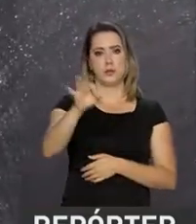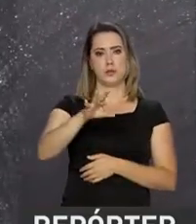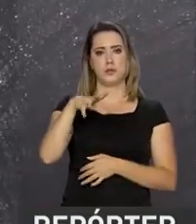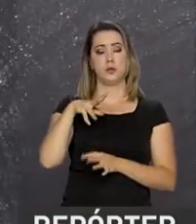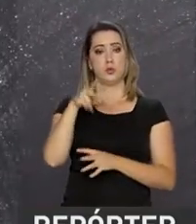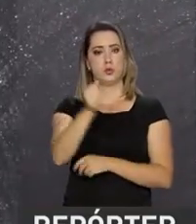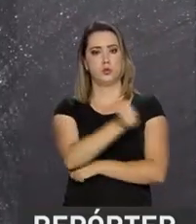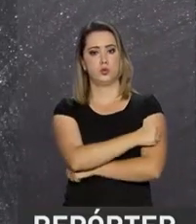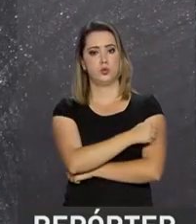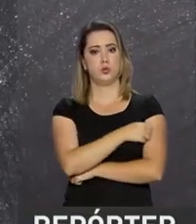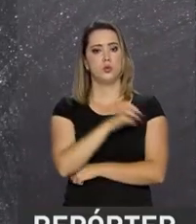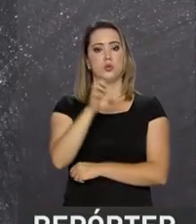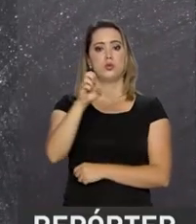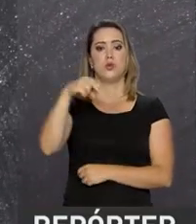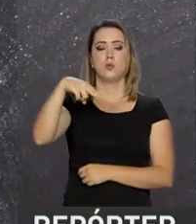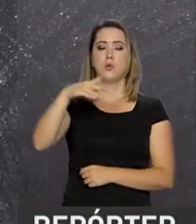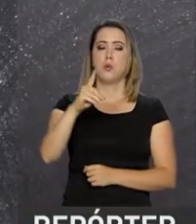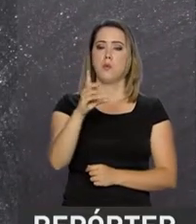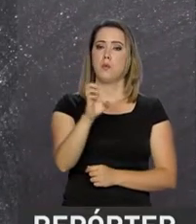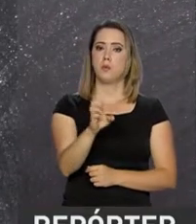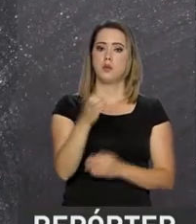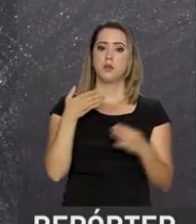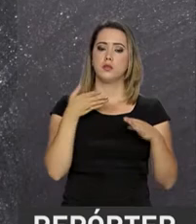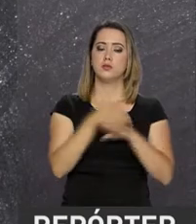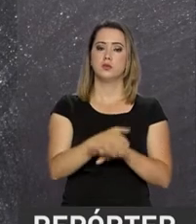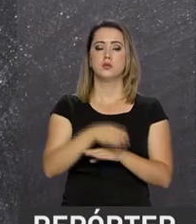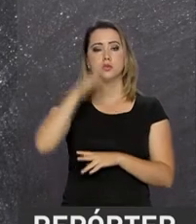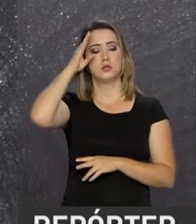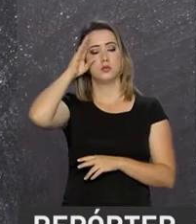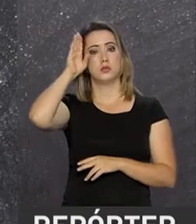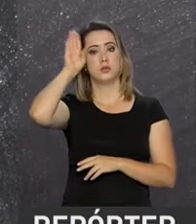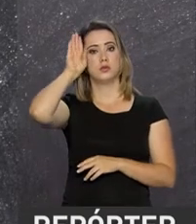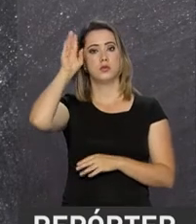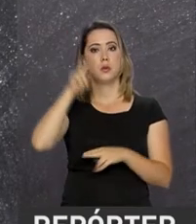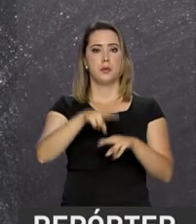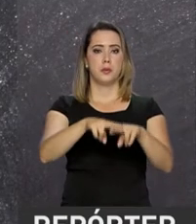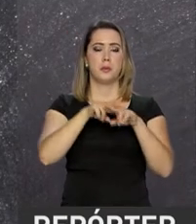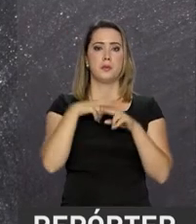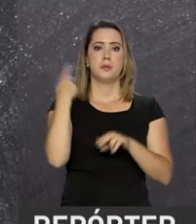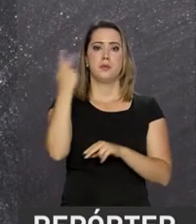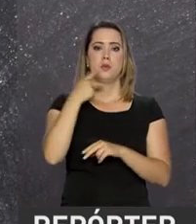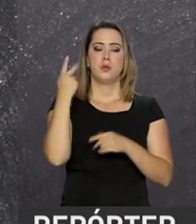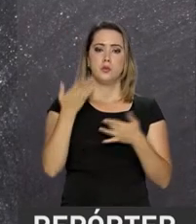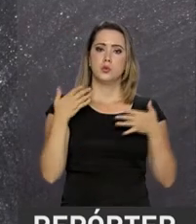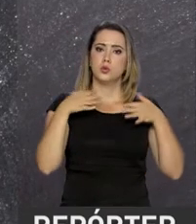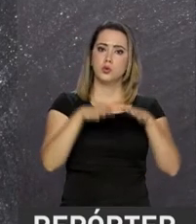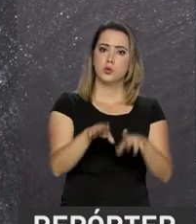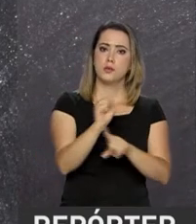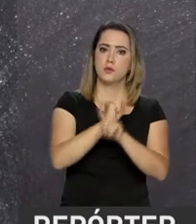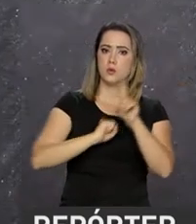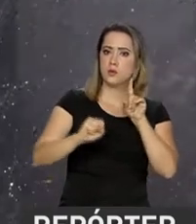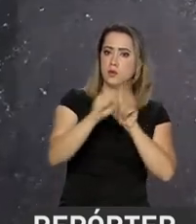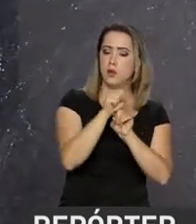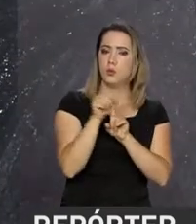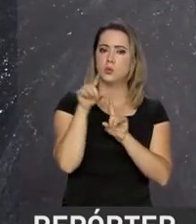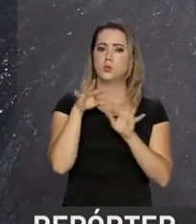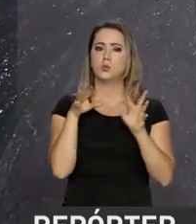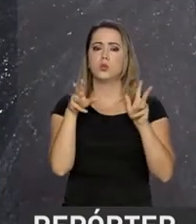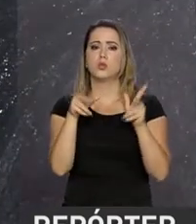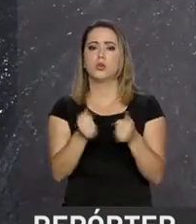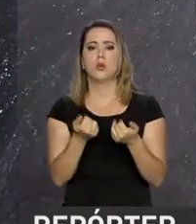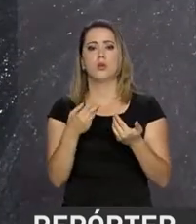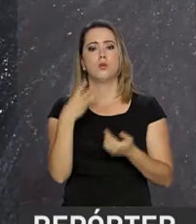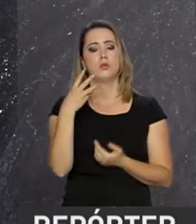fizeram o enade em 2016 ingressaram no ensino superior por meio de políticas de inclusão social desse total